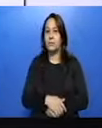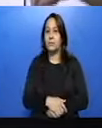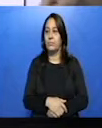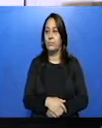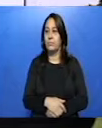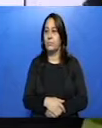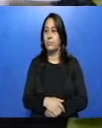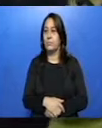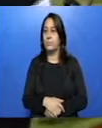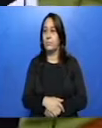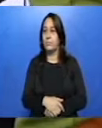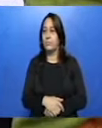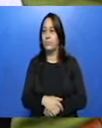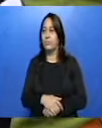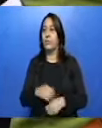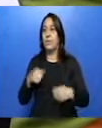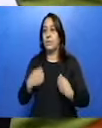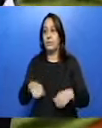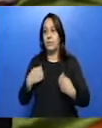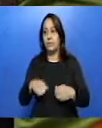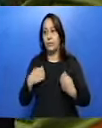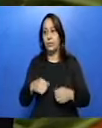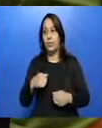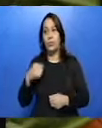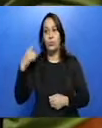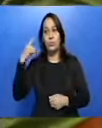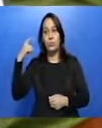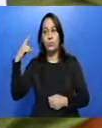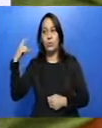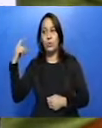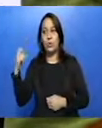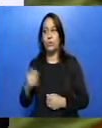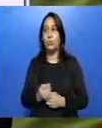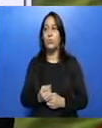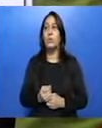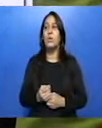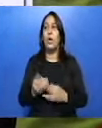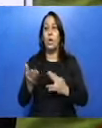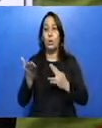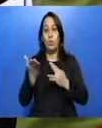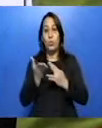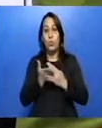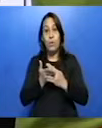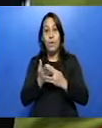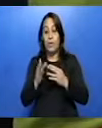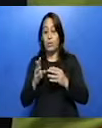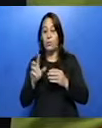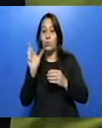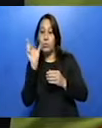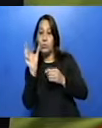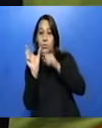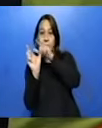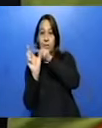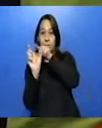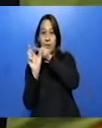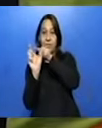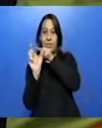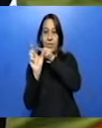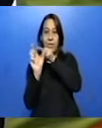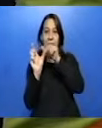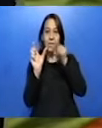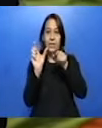aqui? Precisou do som no meio da palavra, e aí quem que está do lado